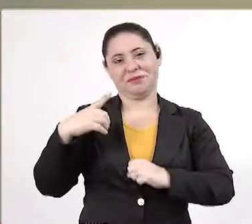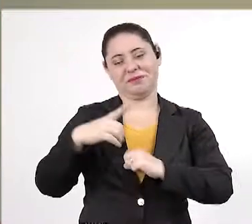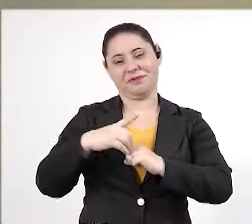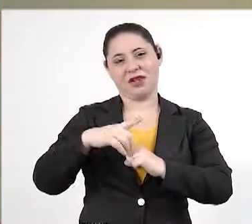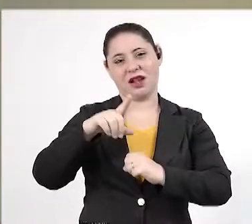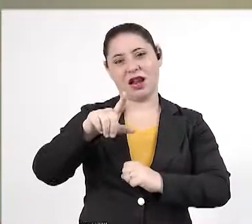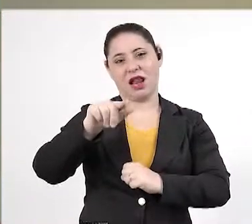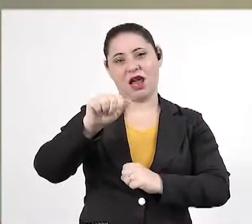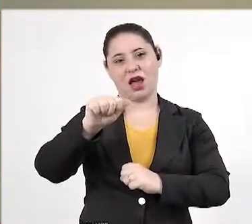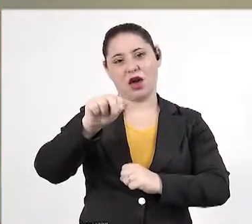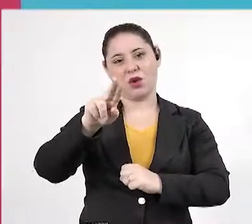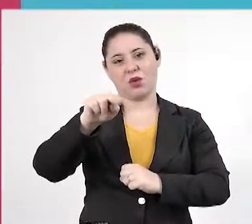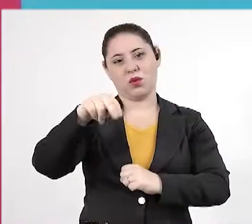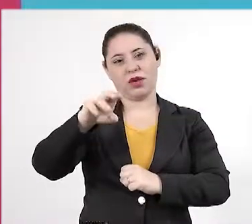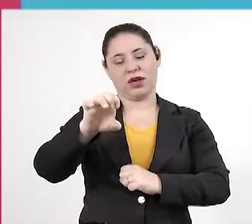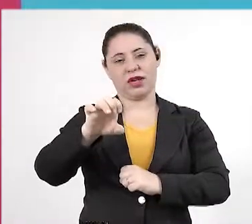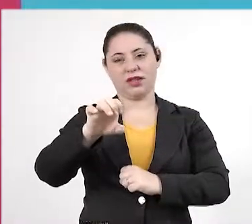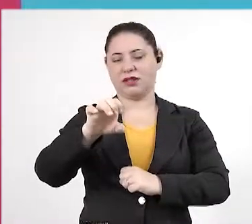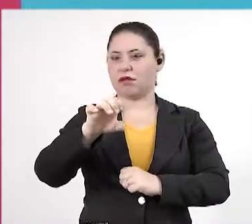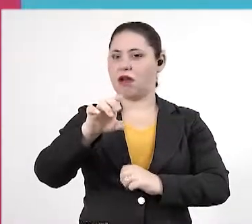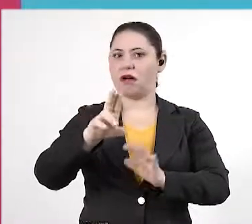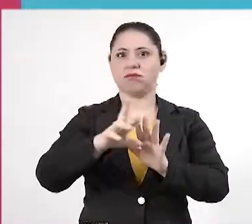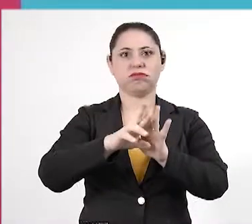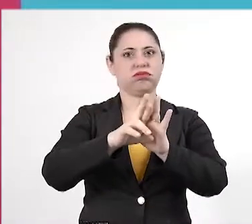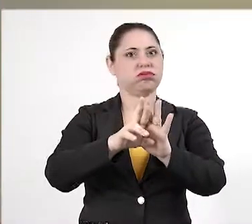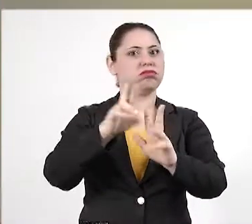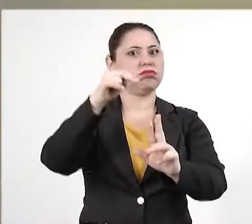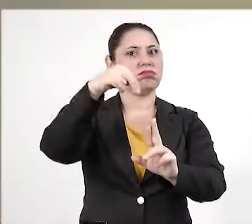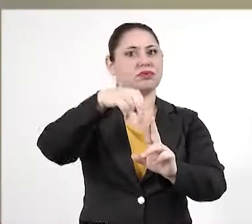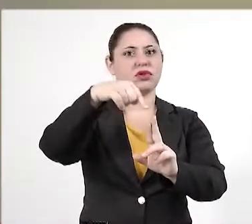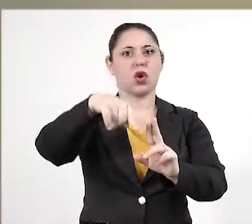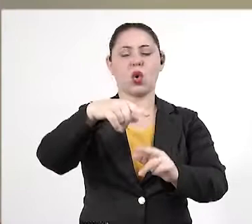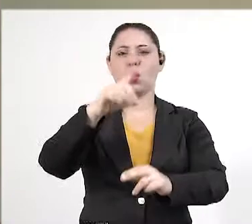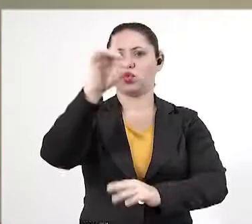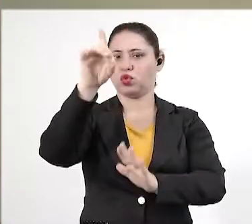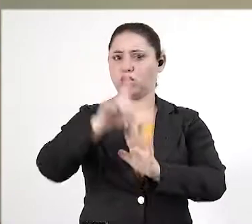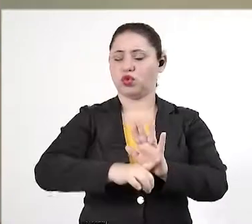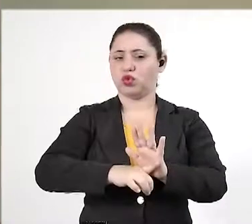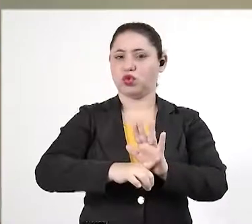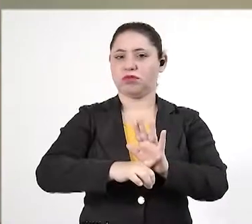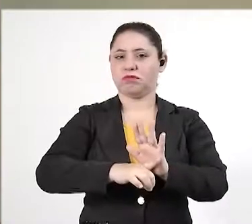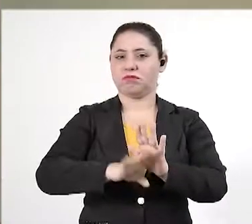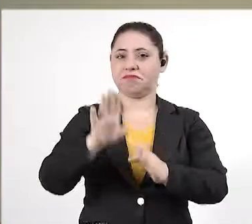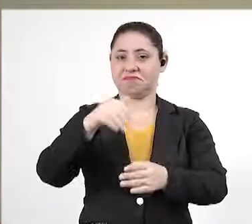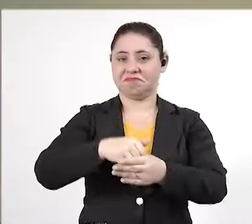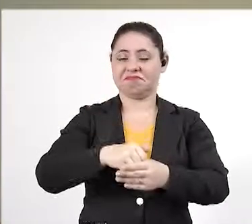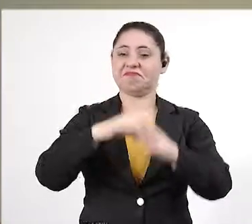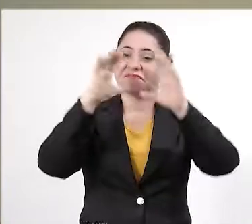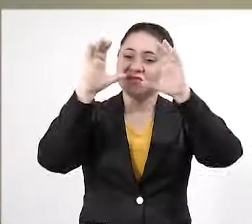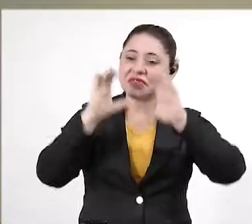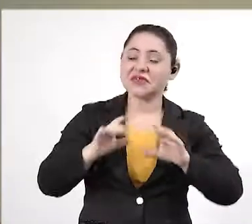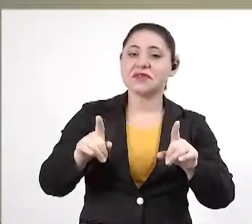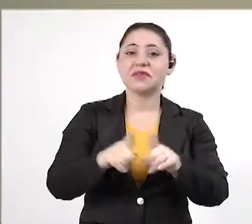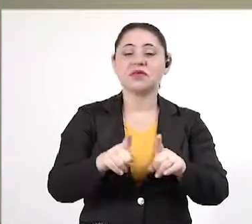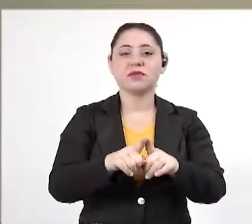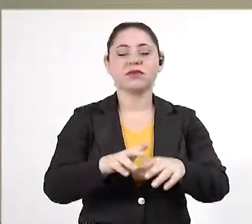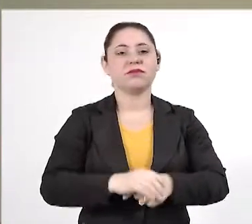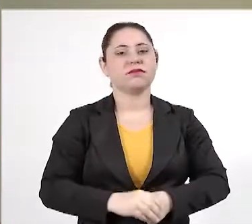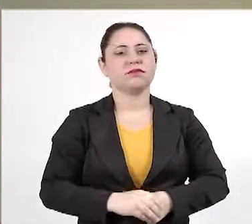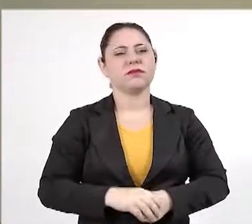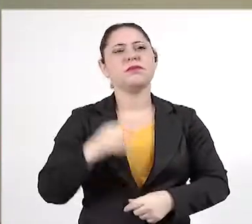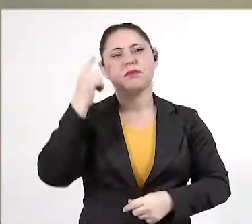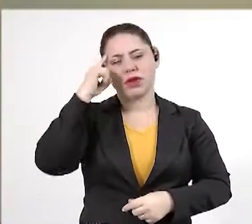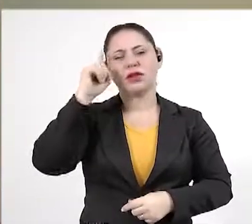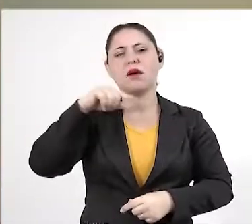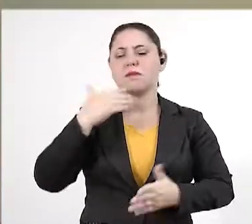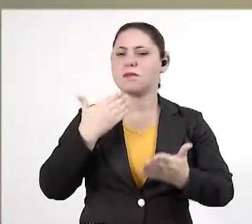doutora Lauane, que é uma figura ímpar, uma referência também no direito eleitoral, além do direito civil, né? E eu acho que vai